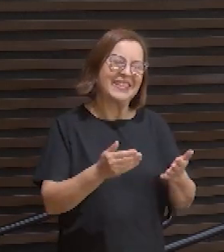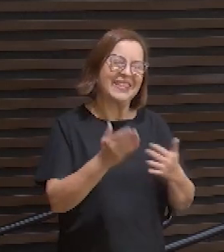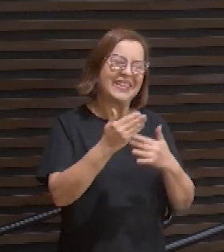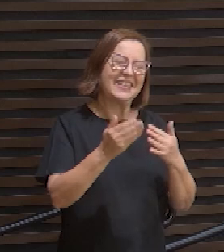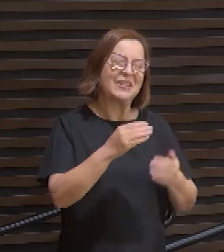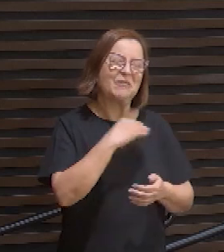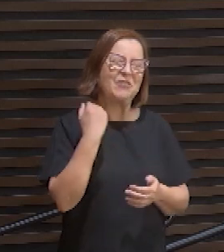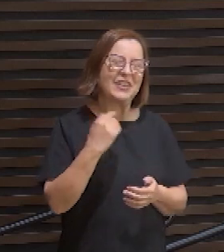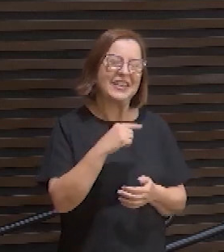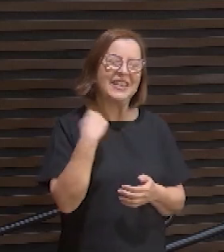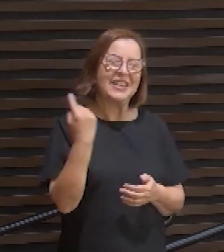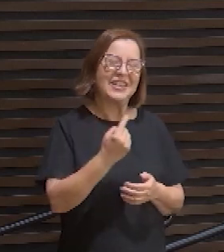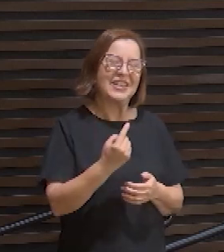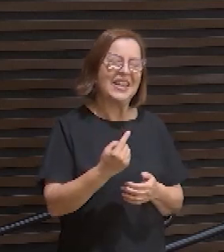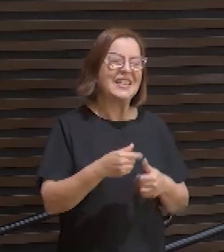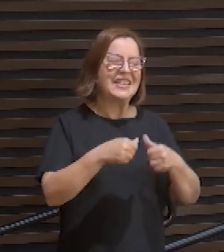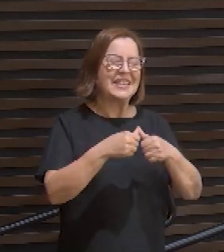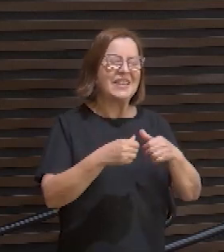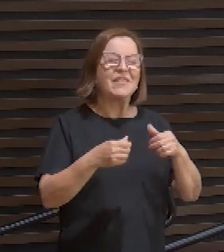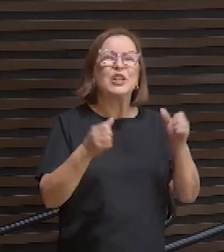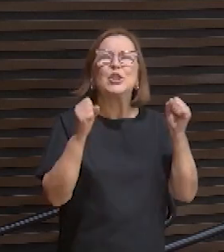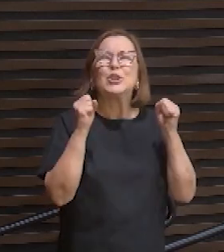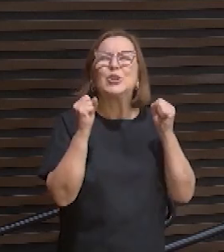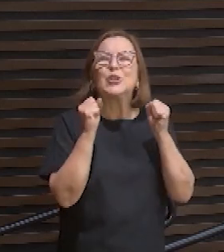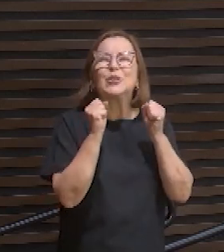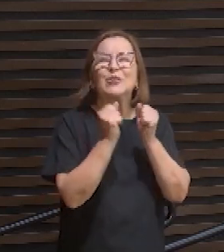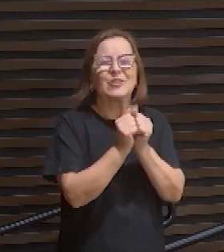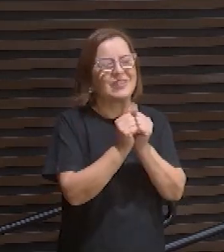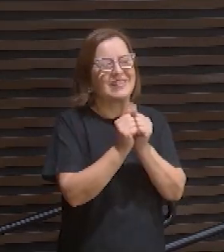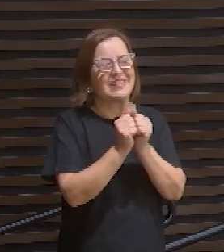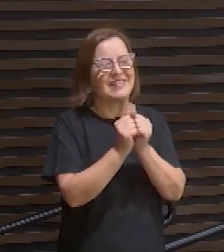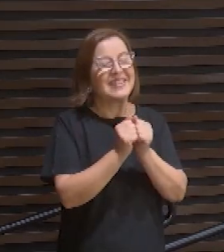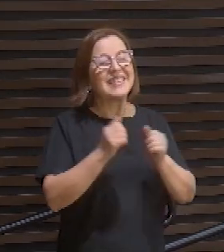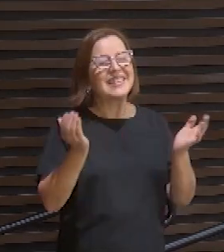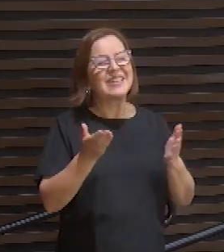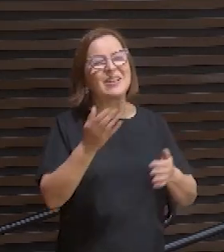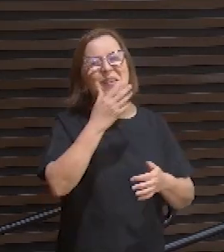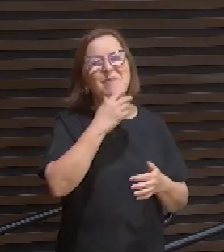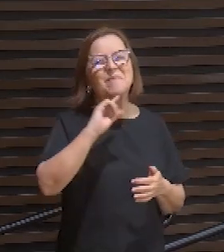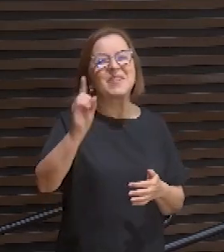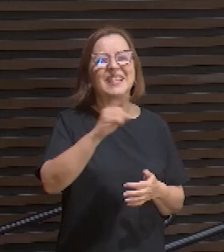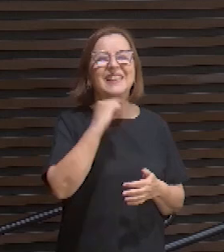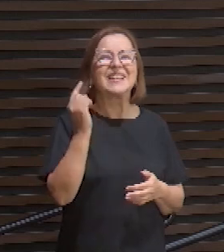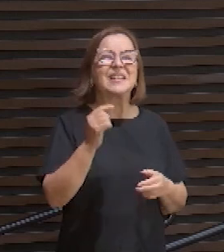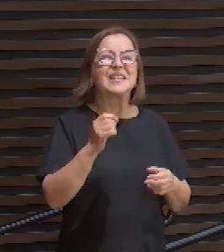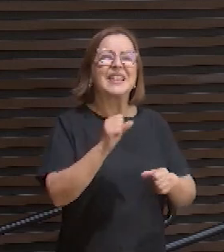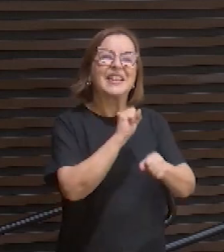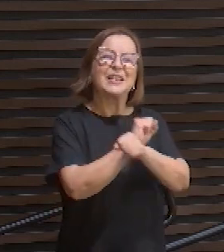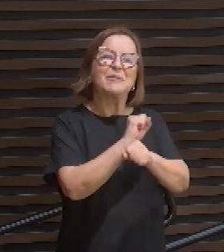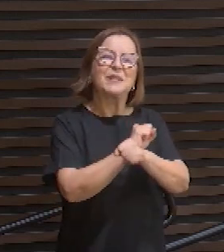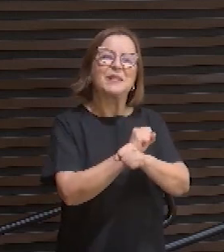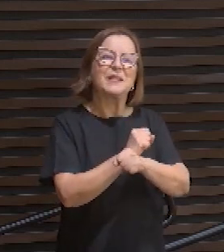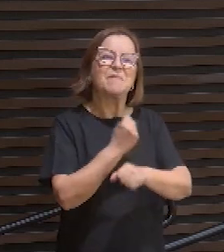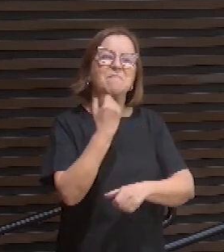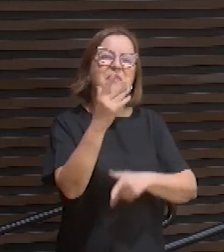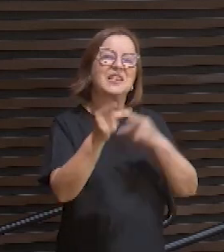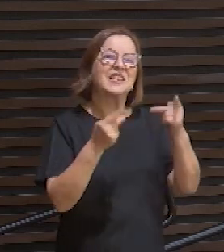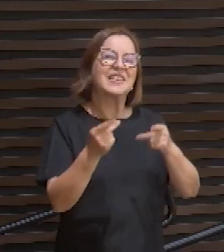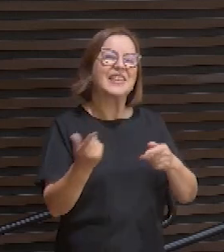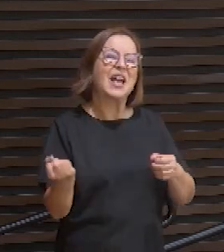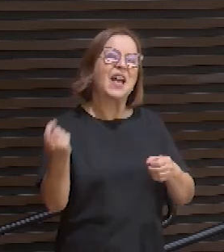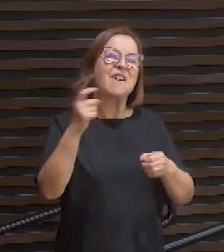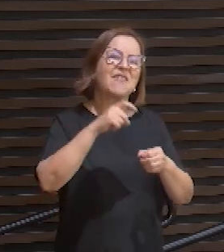graça e somente pela tua graça, juntamente contigo. E agora, Pai, nós esperamos a bendita volta do